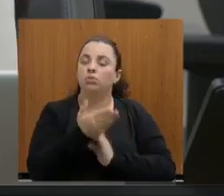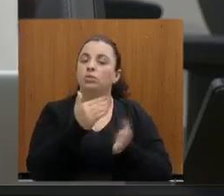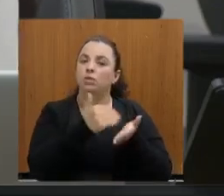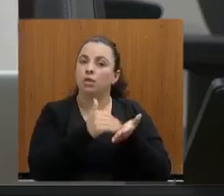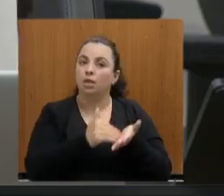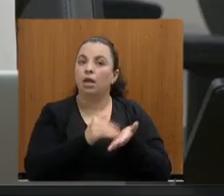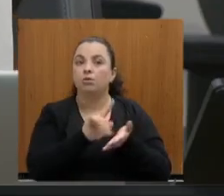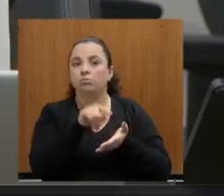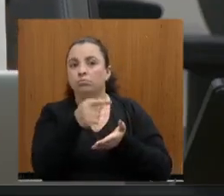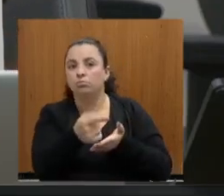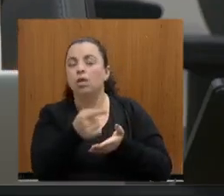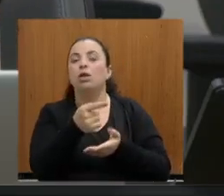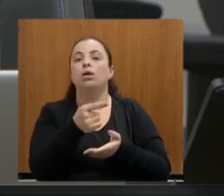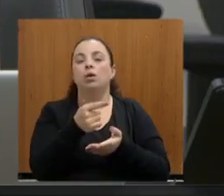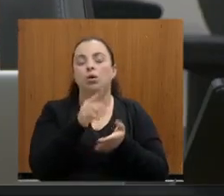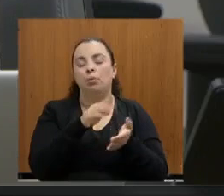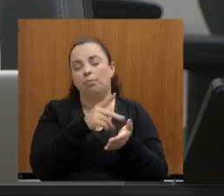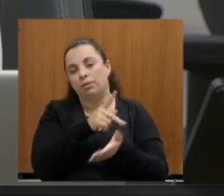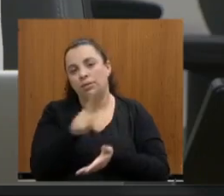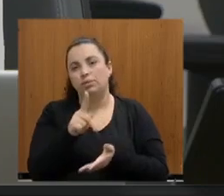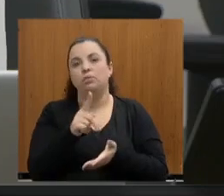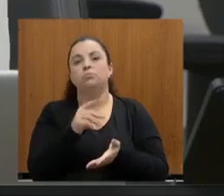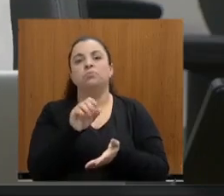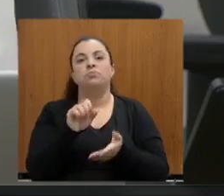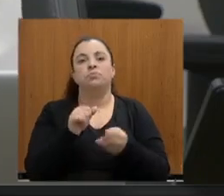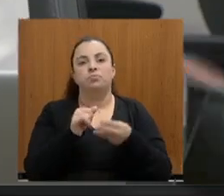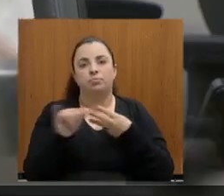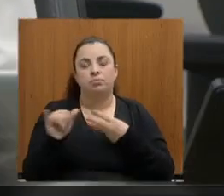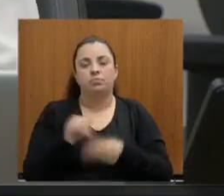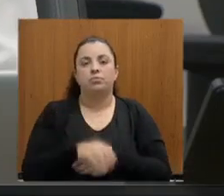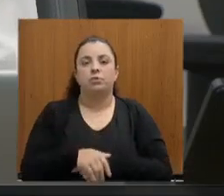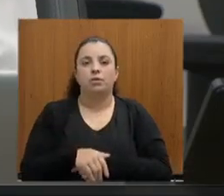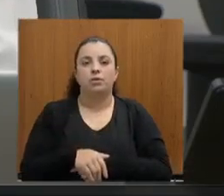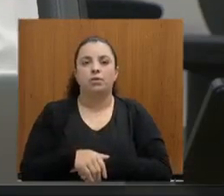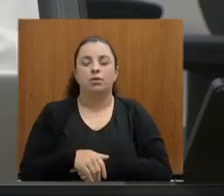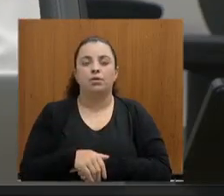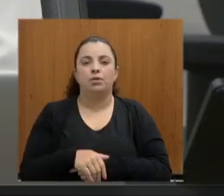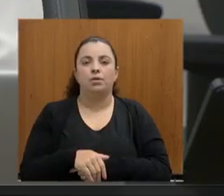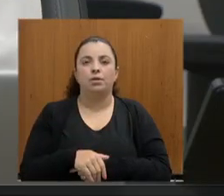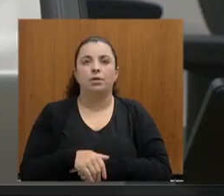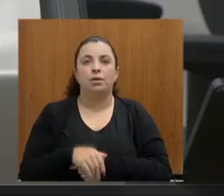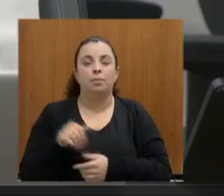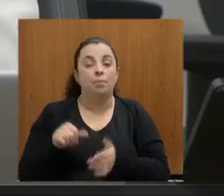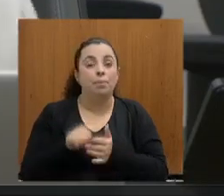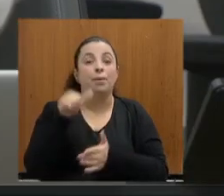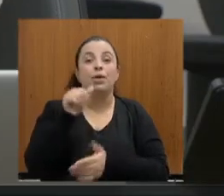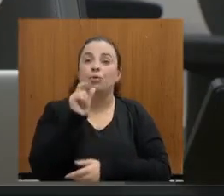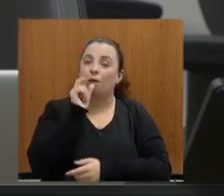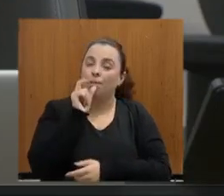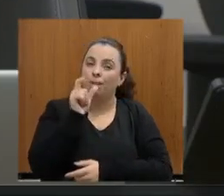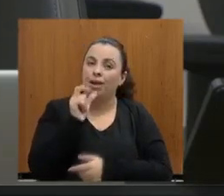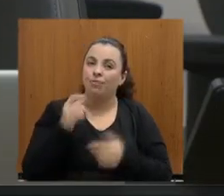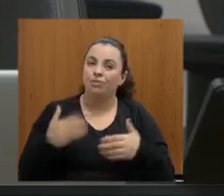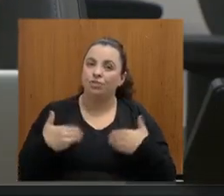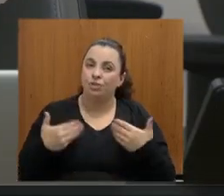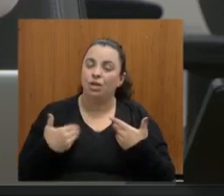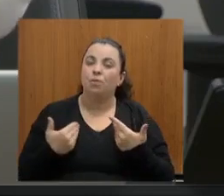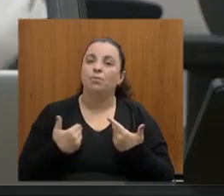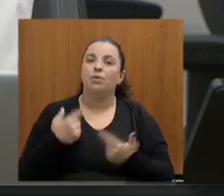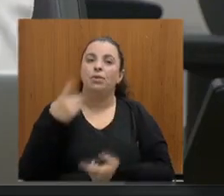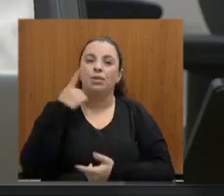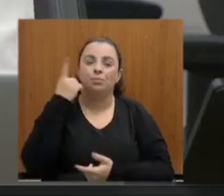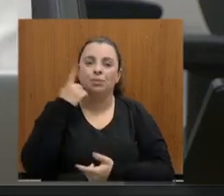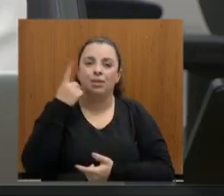nossos secretário E também o presidente da Cemig inicialmente uma palavra de ânimo o meu querido Deputado Zé Guilherme